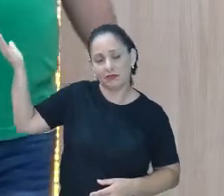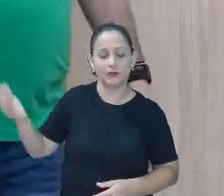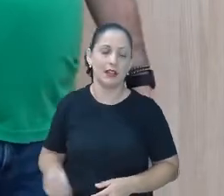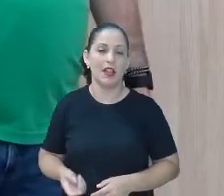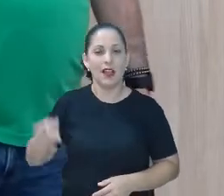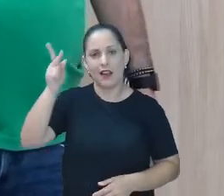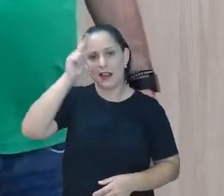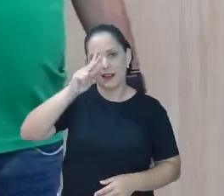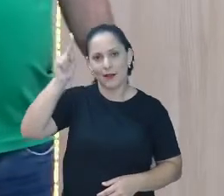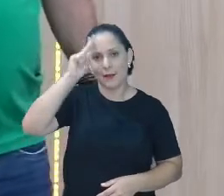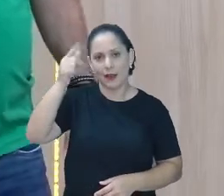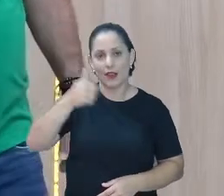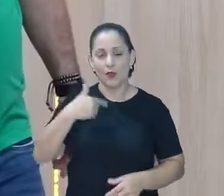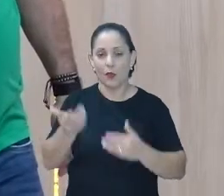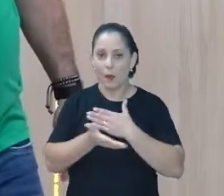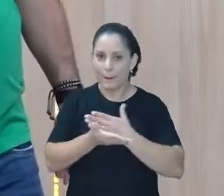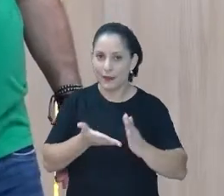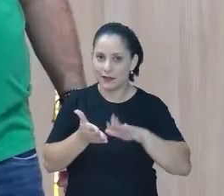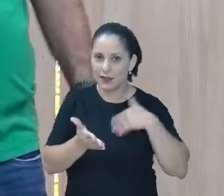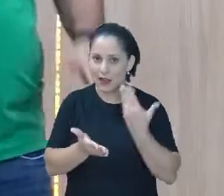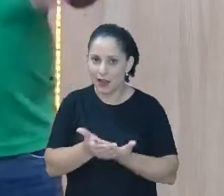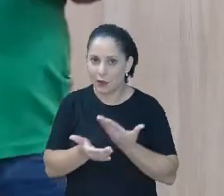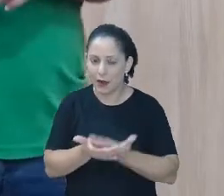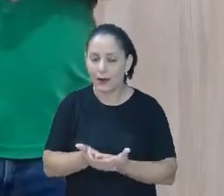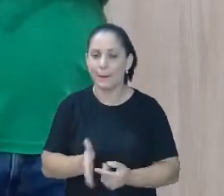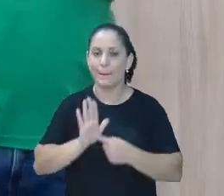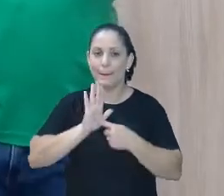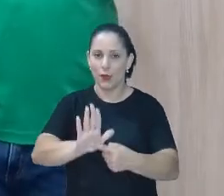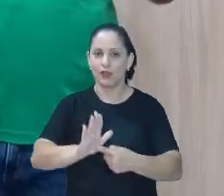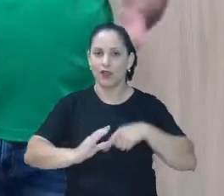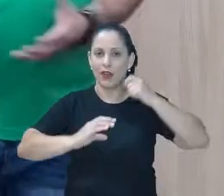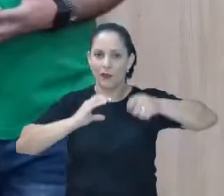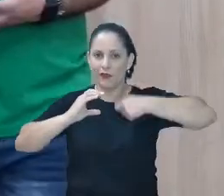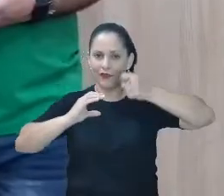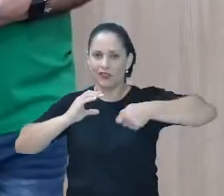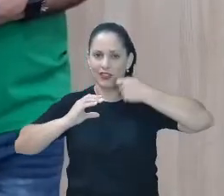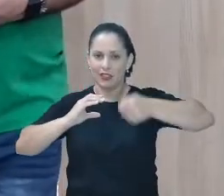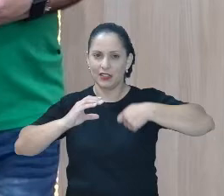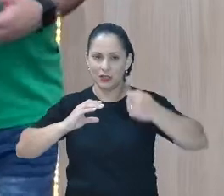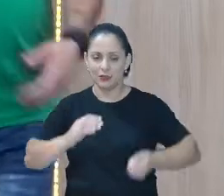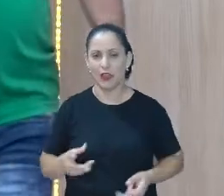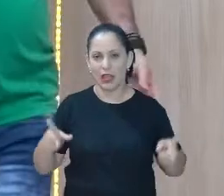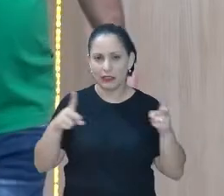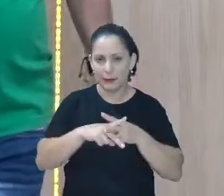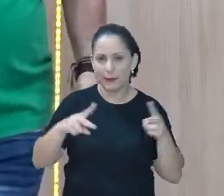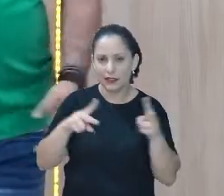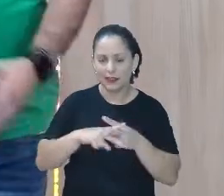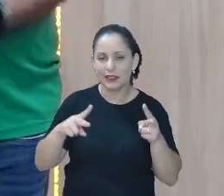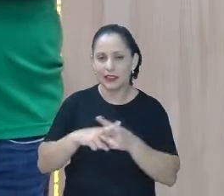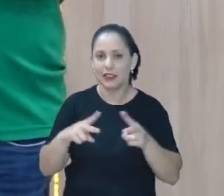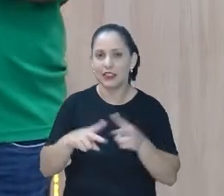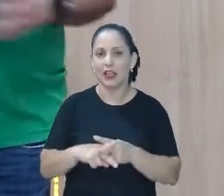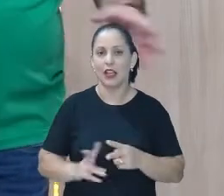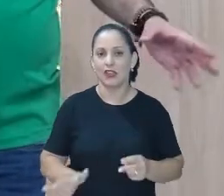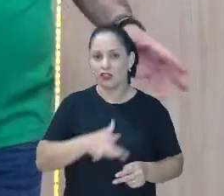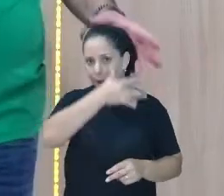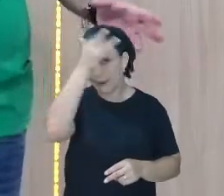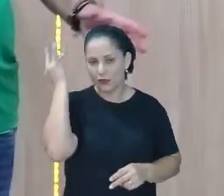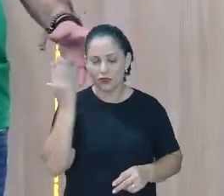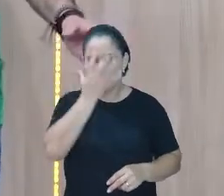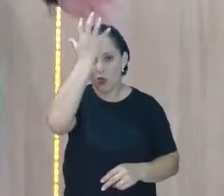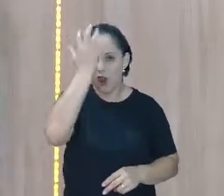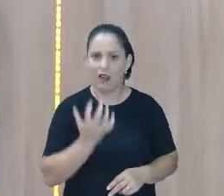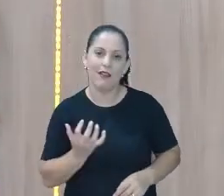vamos lembrar, eu comecei a aula mostrando para vocês um vídeo, né, de combate de gladiadores. Então, o pessoal estava lá muito